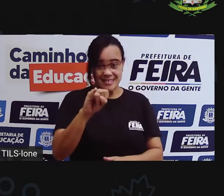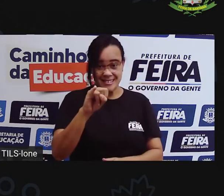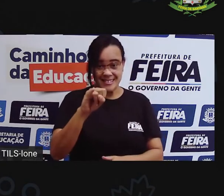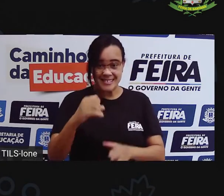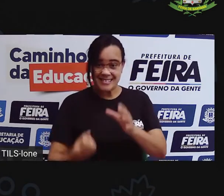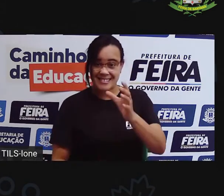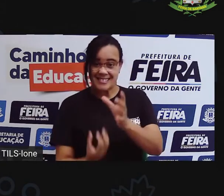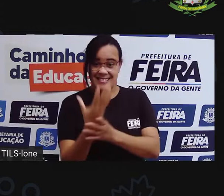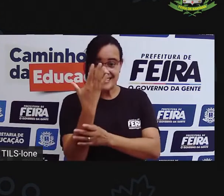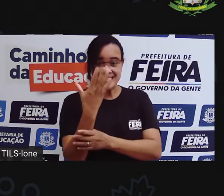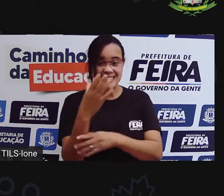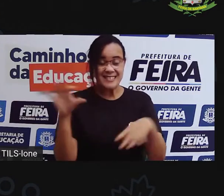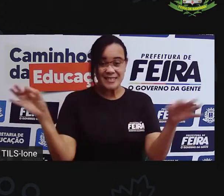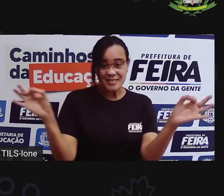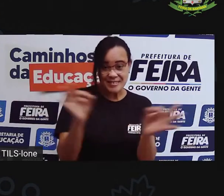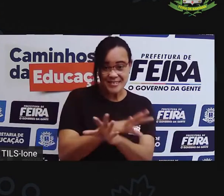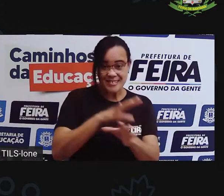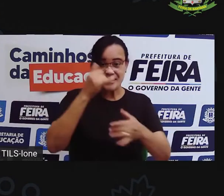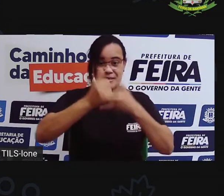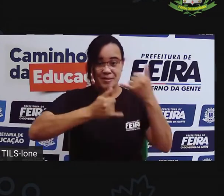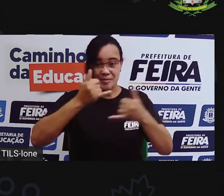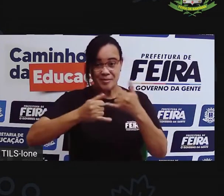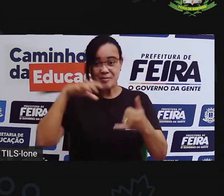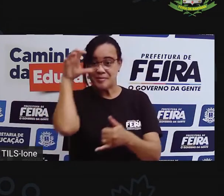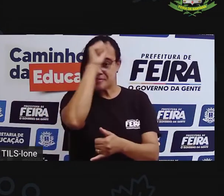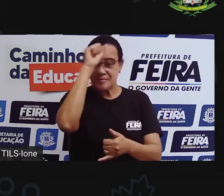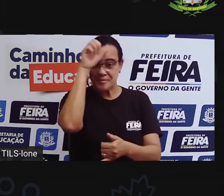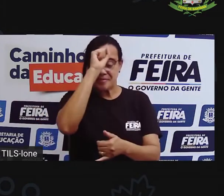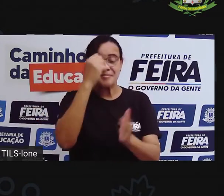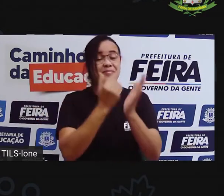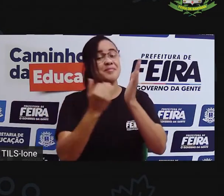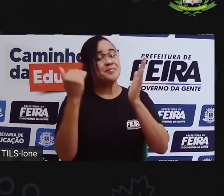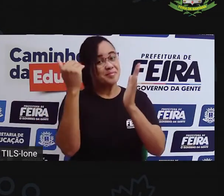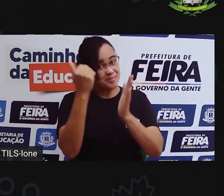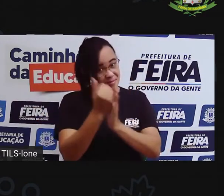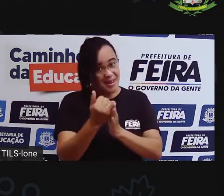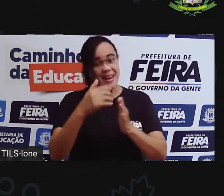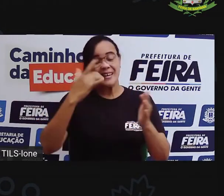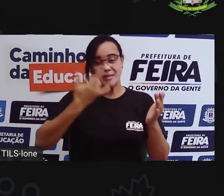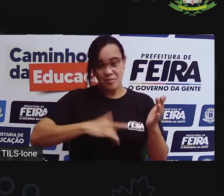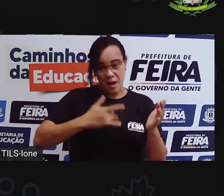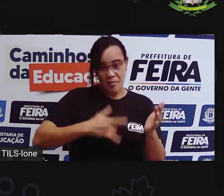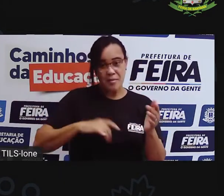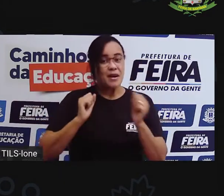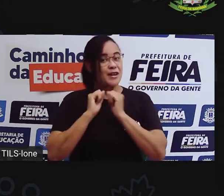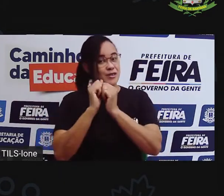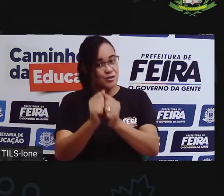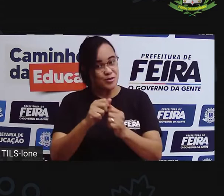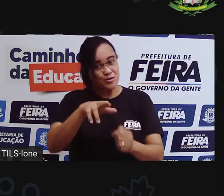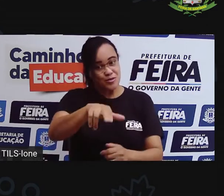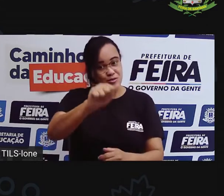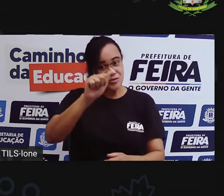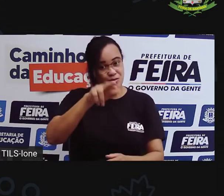Procy! Aparece, Procy! Estamos prontos para aprender mais sobre tocar com o ar. Dá?